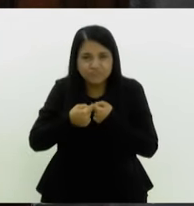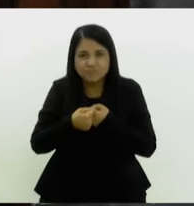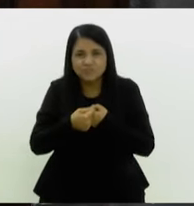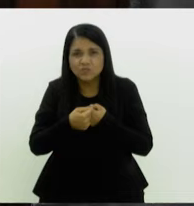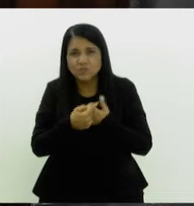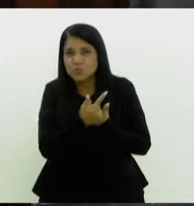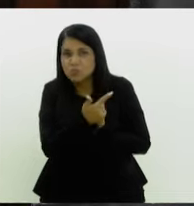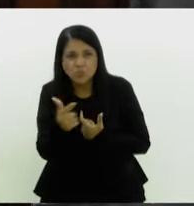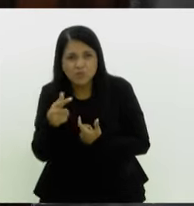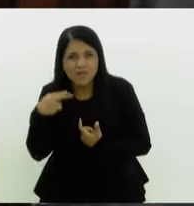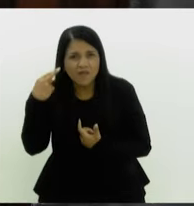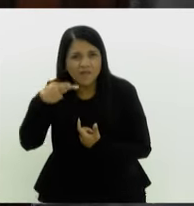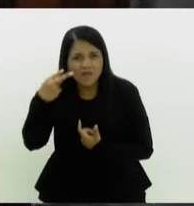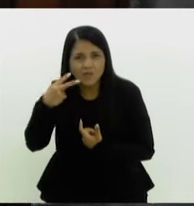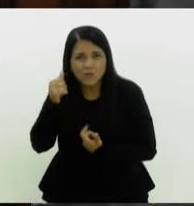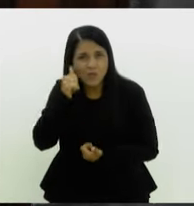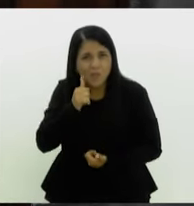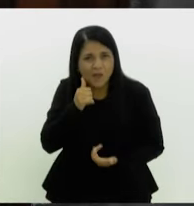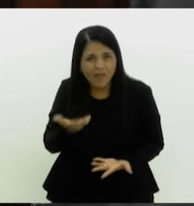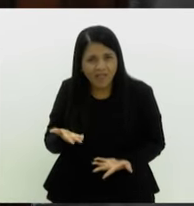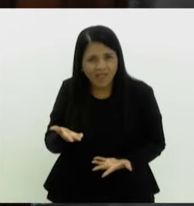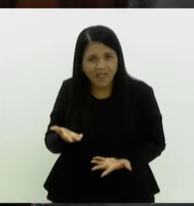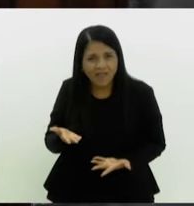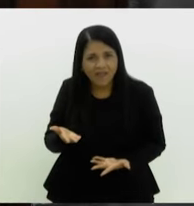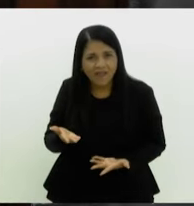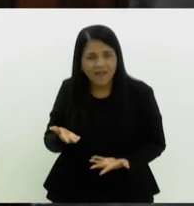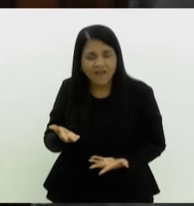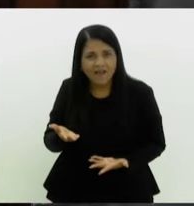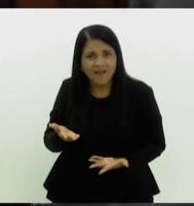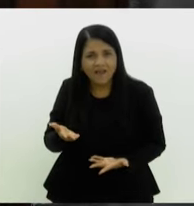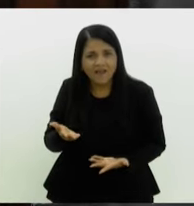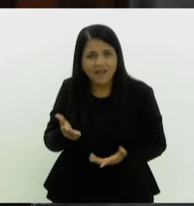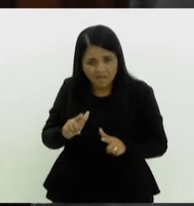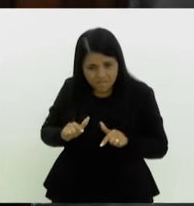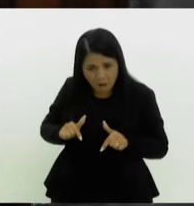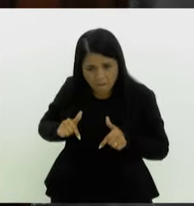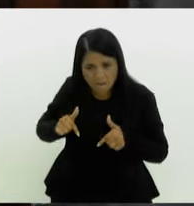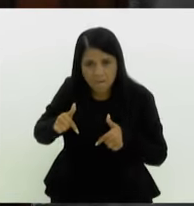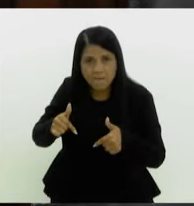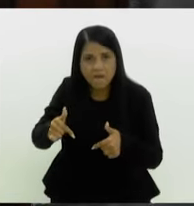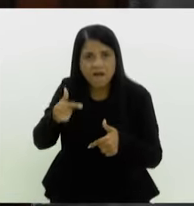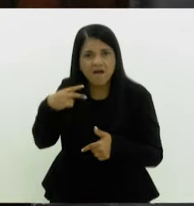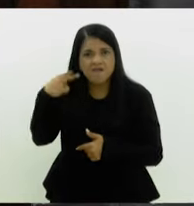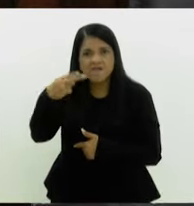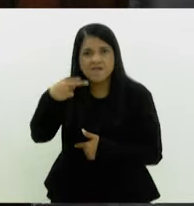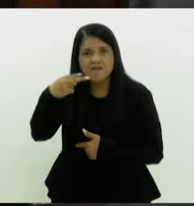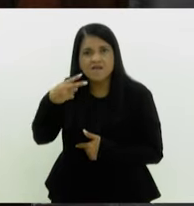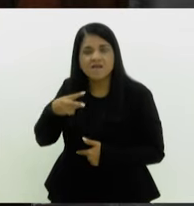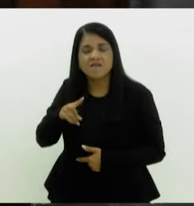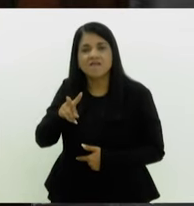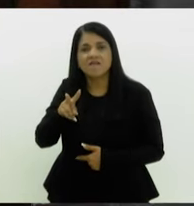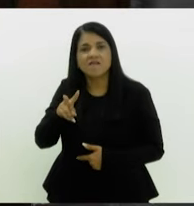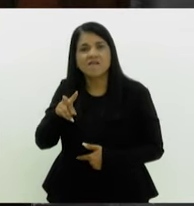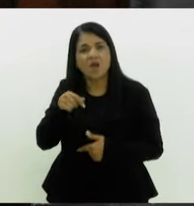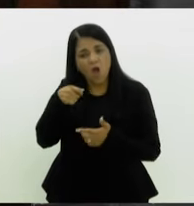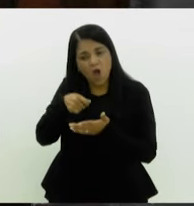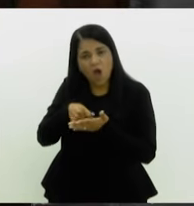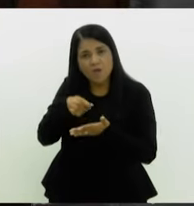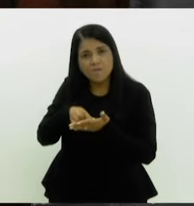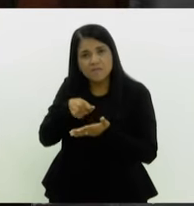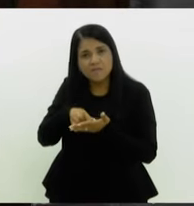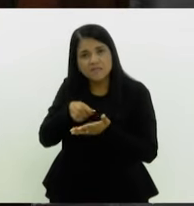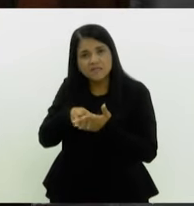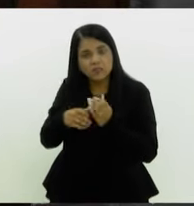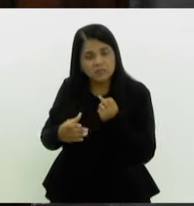Minha gente é a função mais nobre que tem é de vereança porque ela tem ali a obrigação de